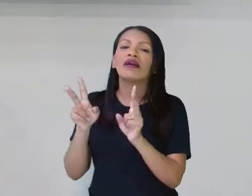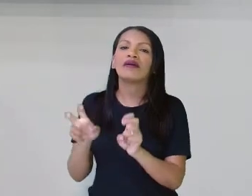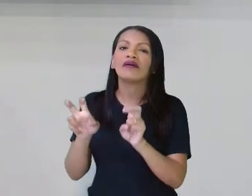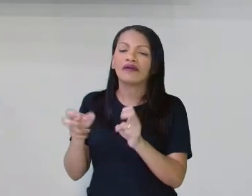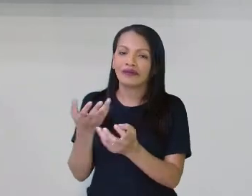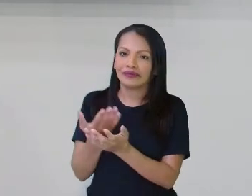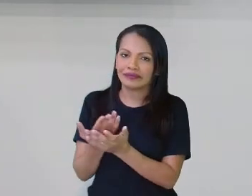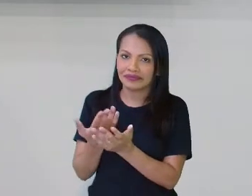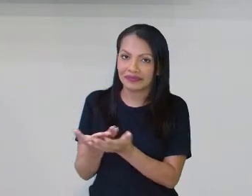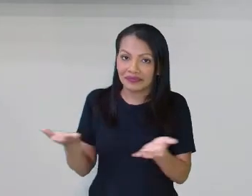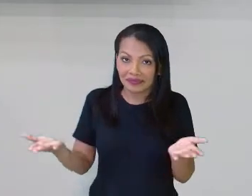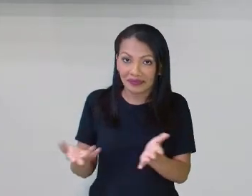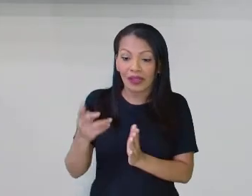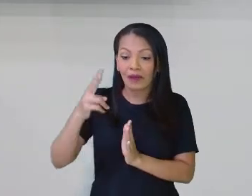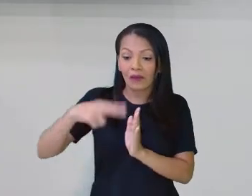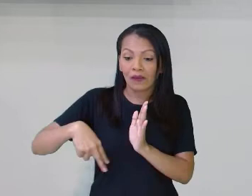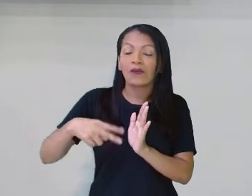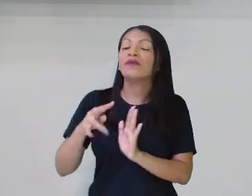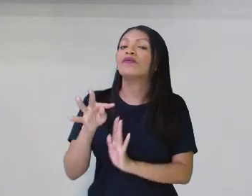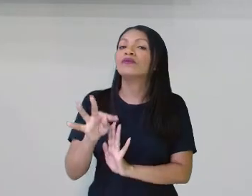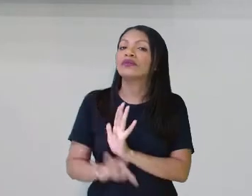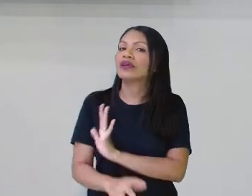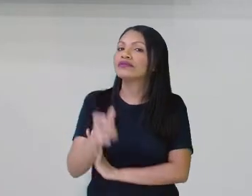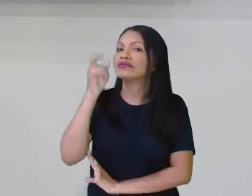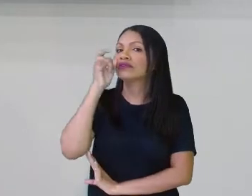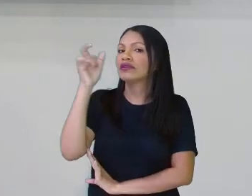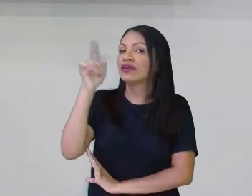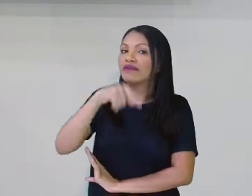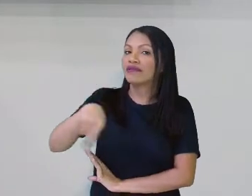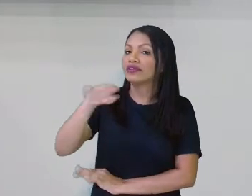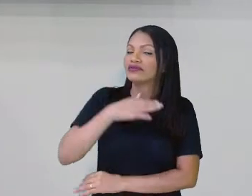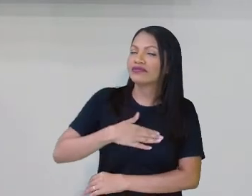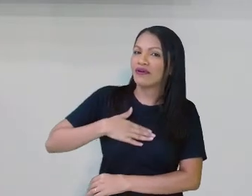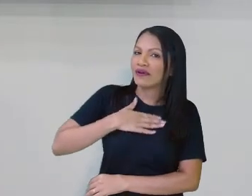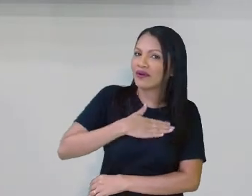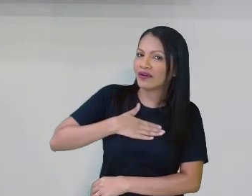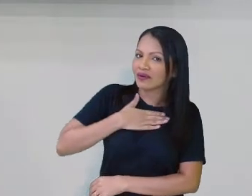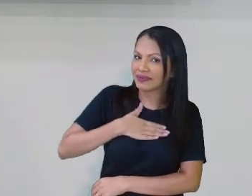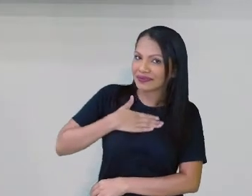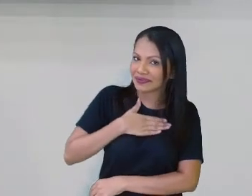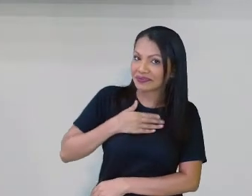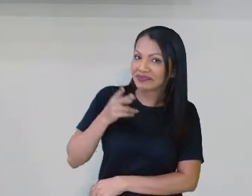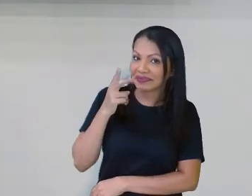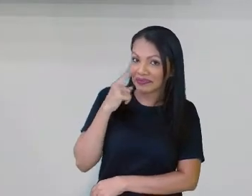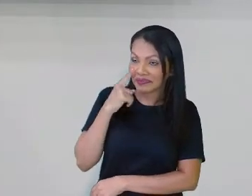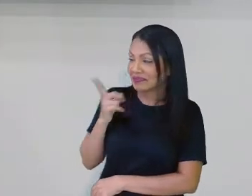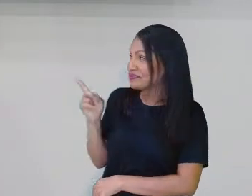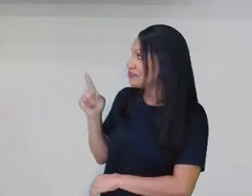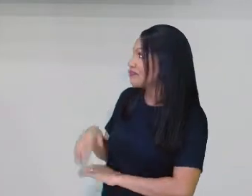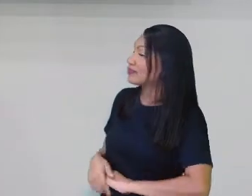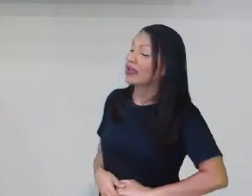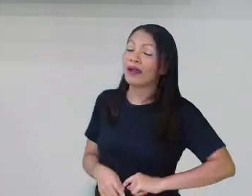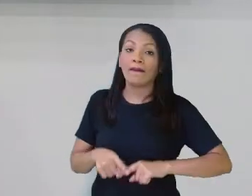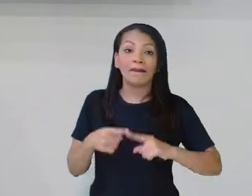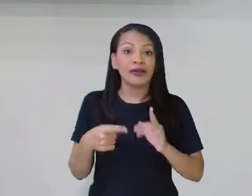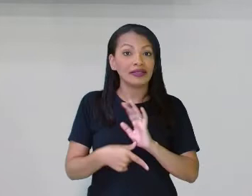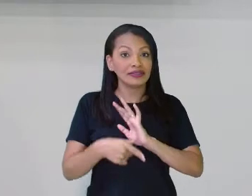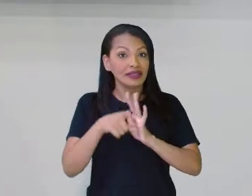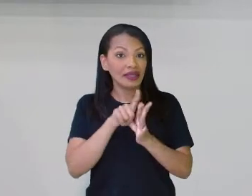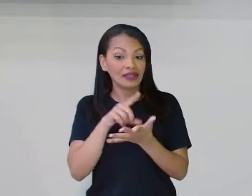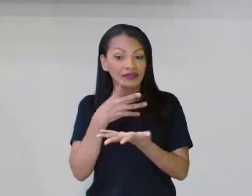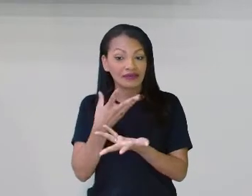ser. Eu trouxe para vocês um texto bem interessante, vocês vão gostar, tá certo? Então, ó, se liga aí. Mas antes disso, a